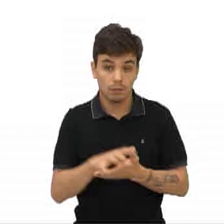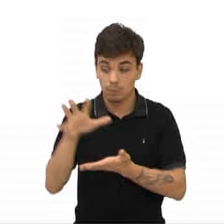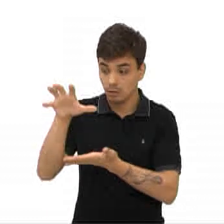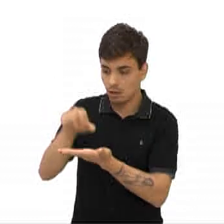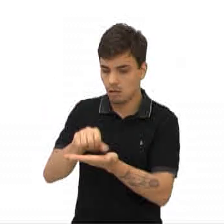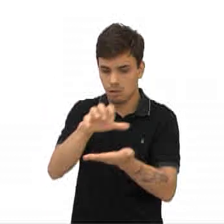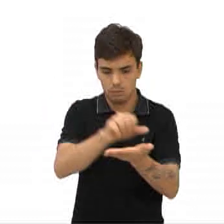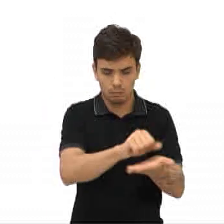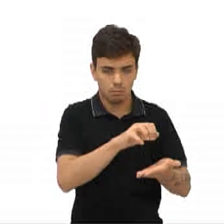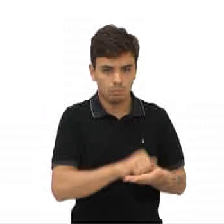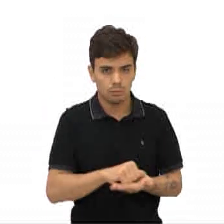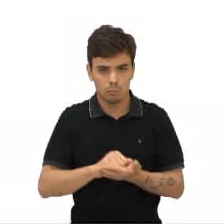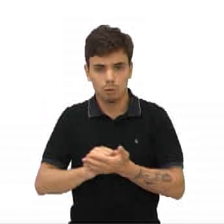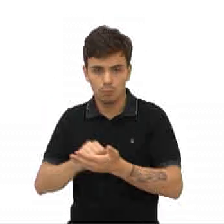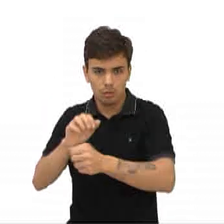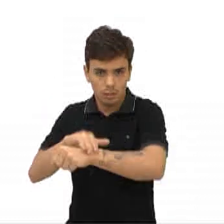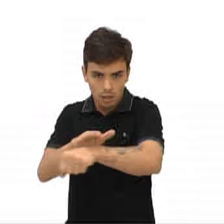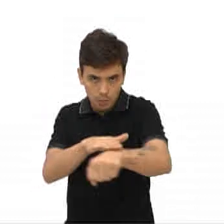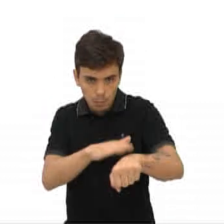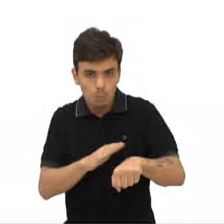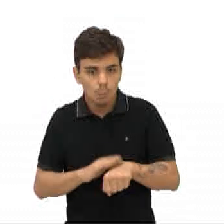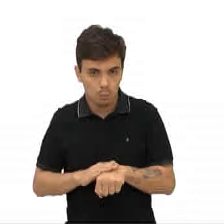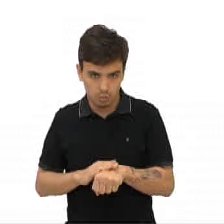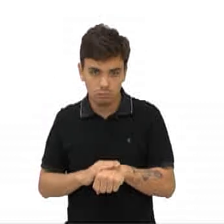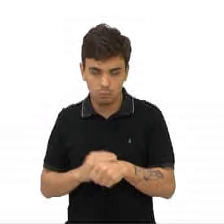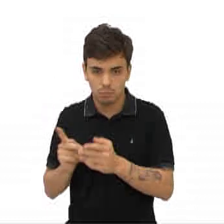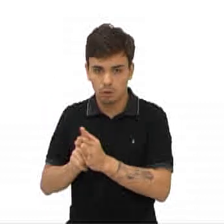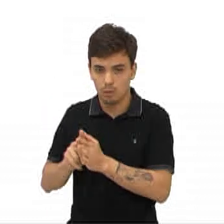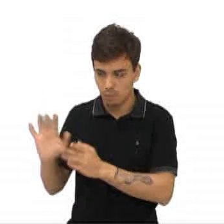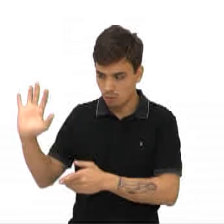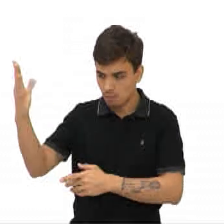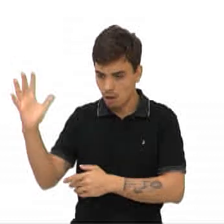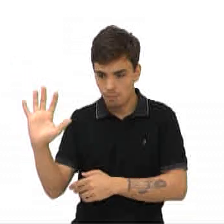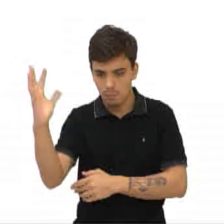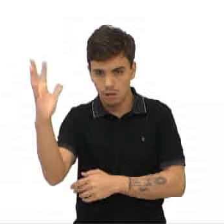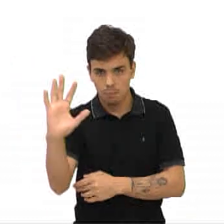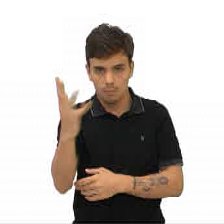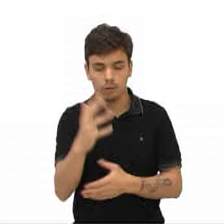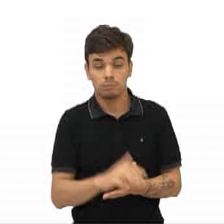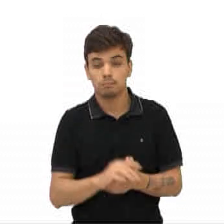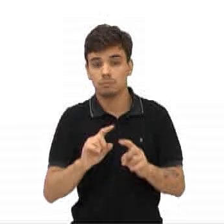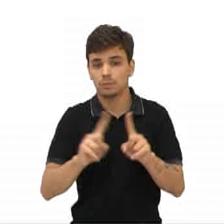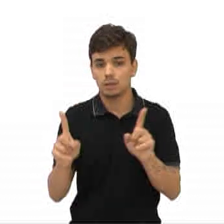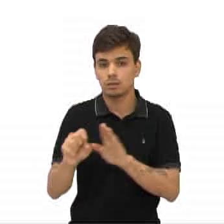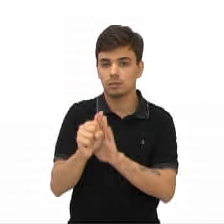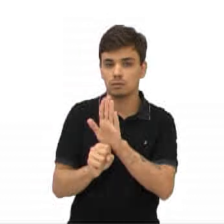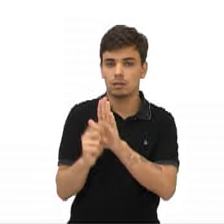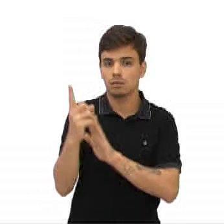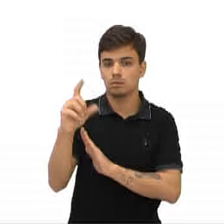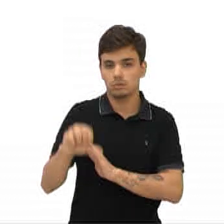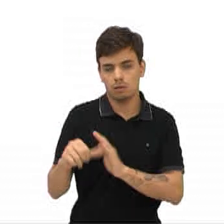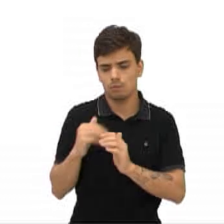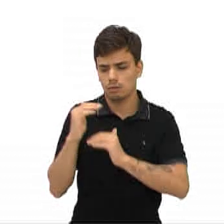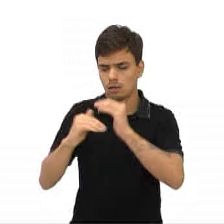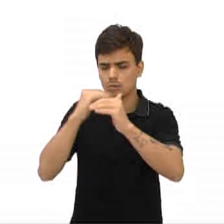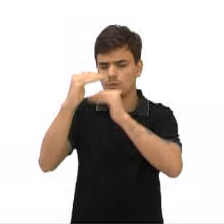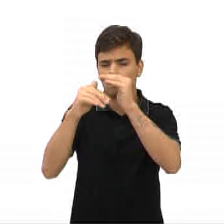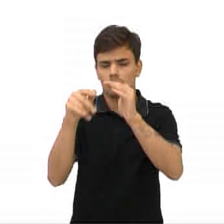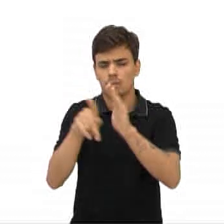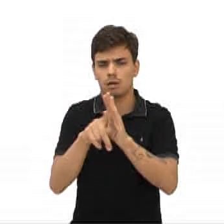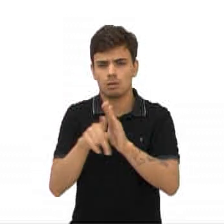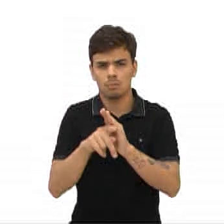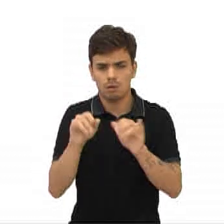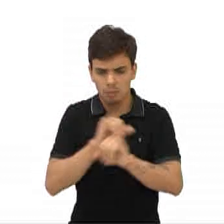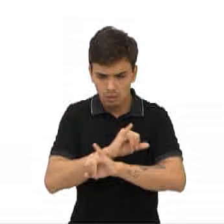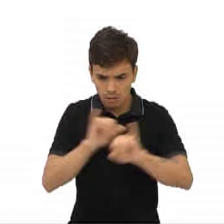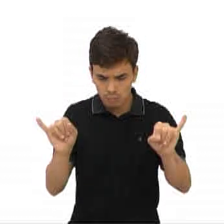de eventos, certo? No século XIX, com o desenvolvimento da imprensa, a crônica passou a fazer parte